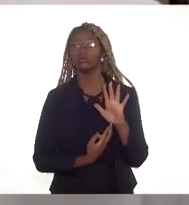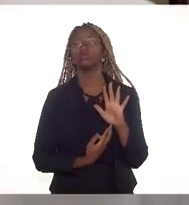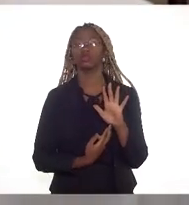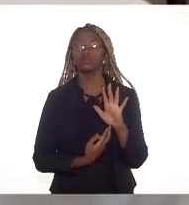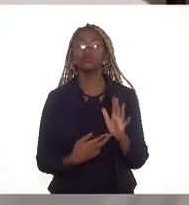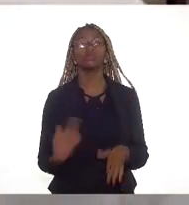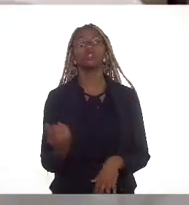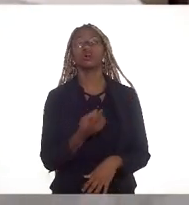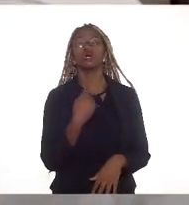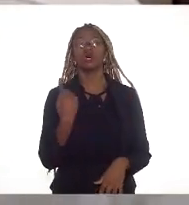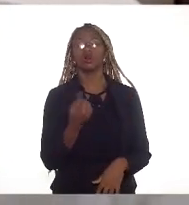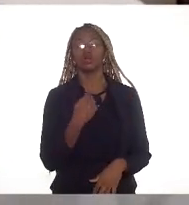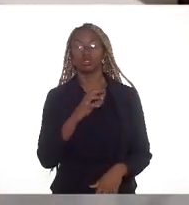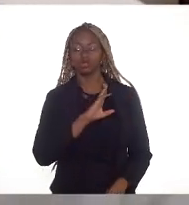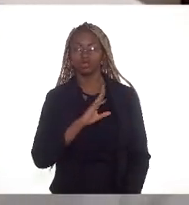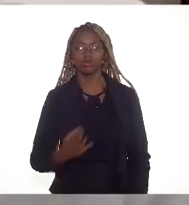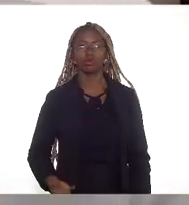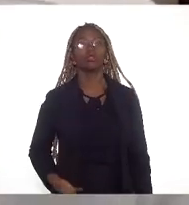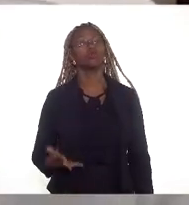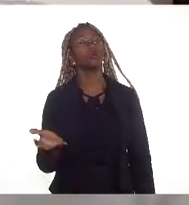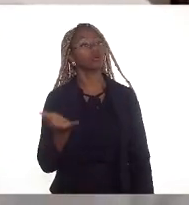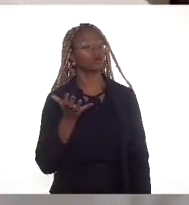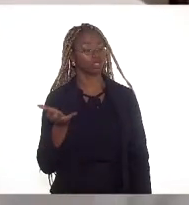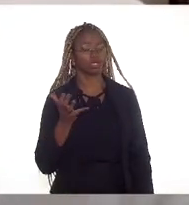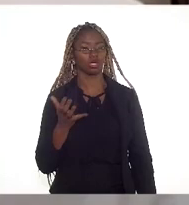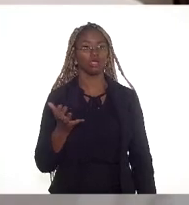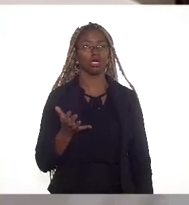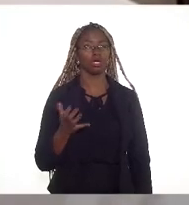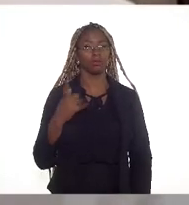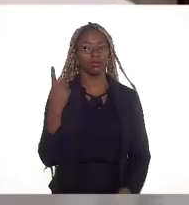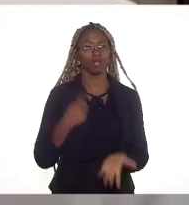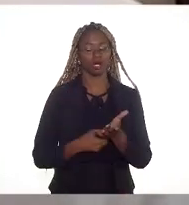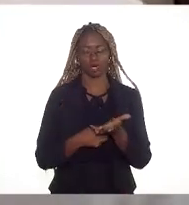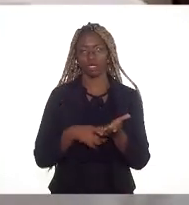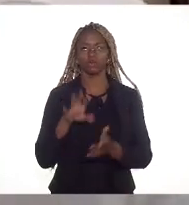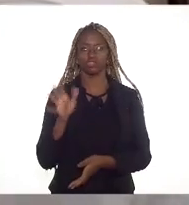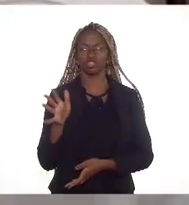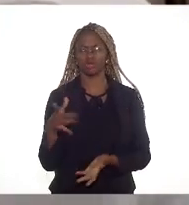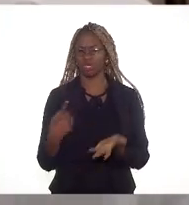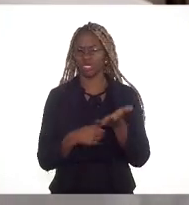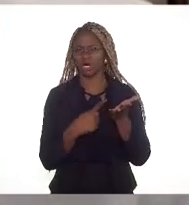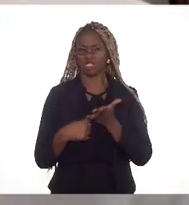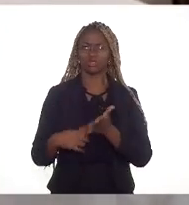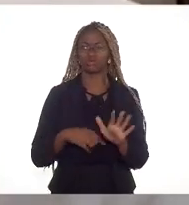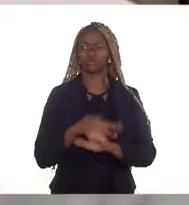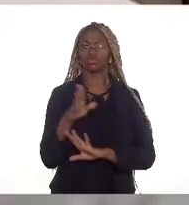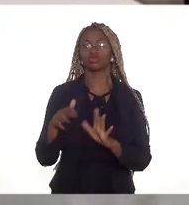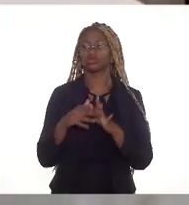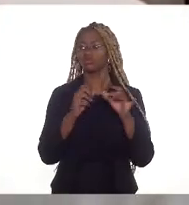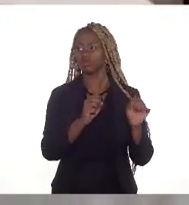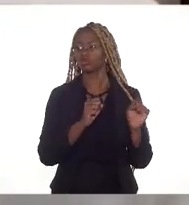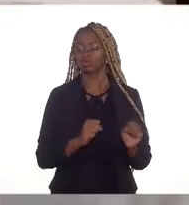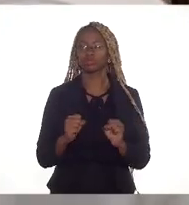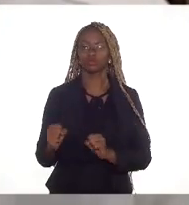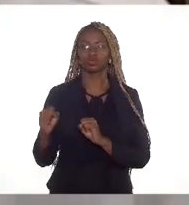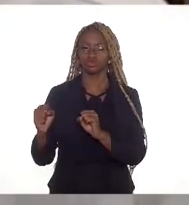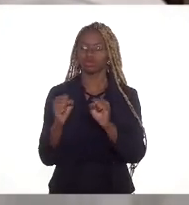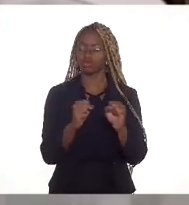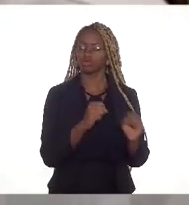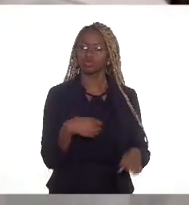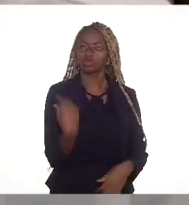intenção do nosso governador Cláudio Castro, ele já está marcando com todos os poderes para que nós